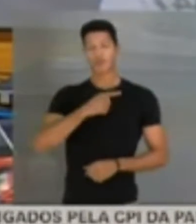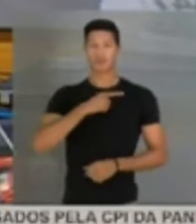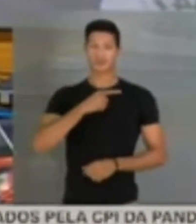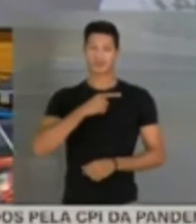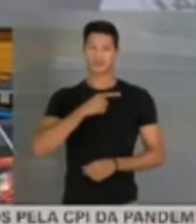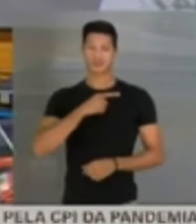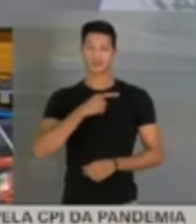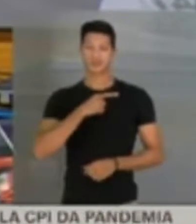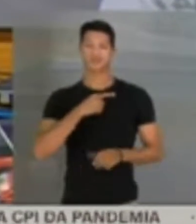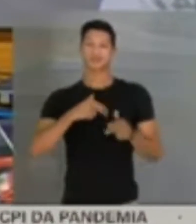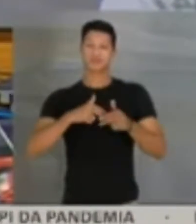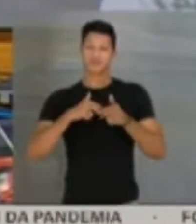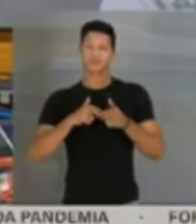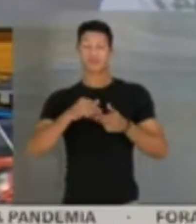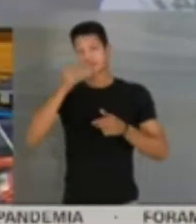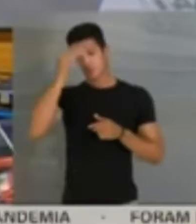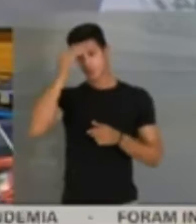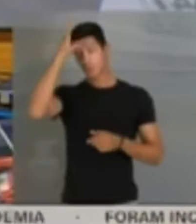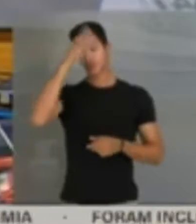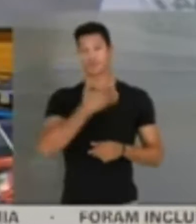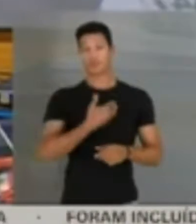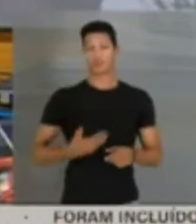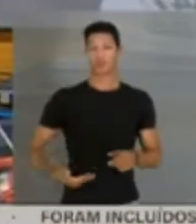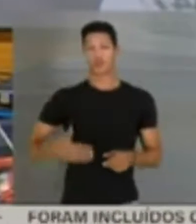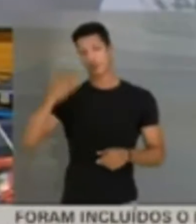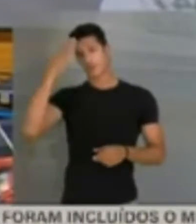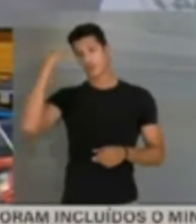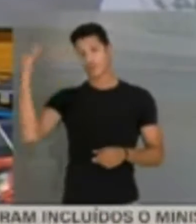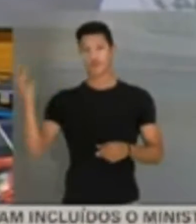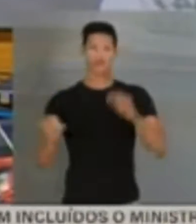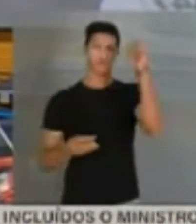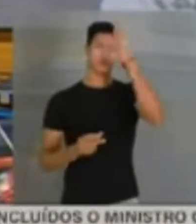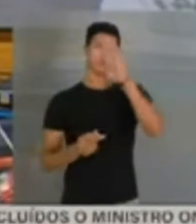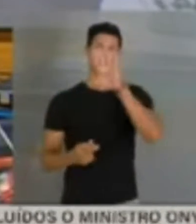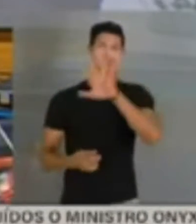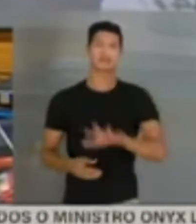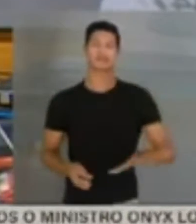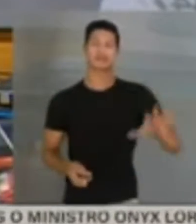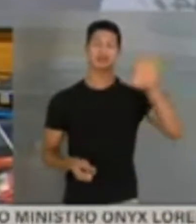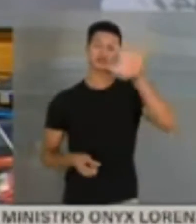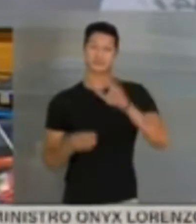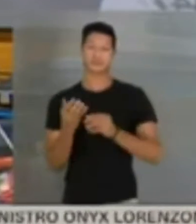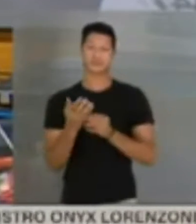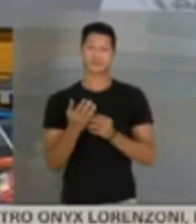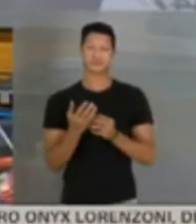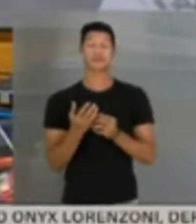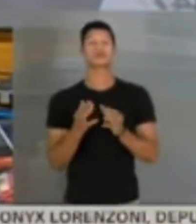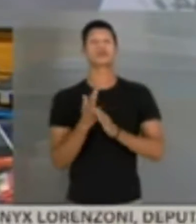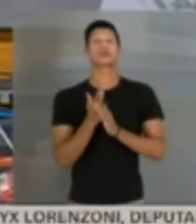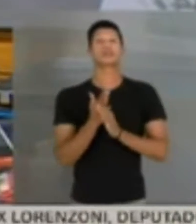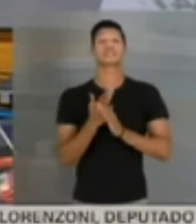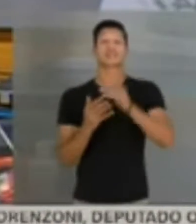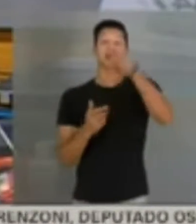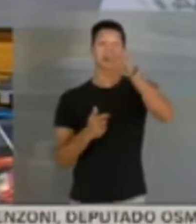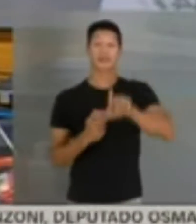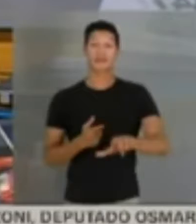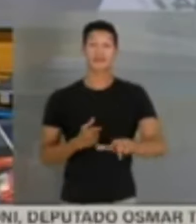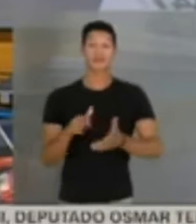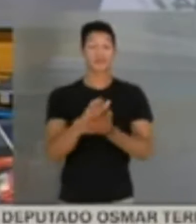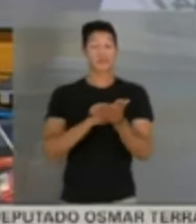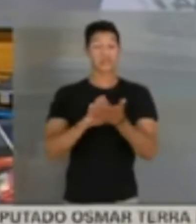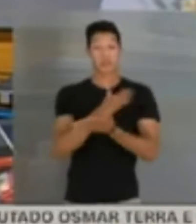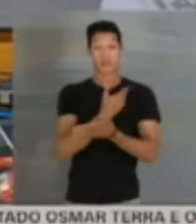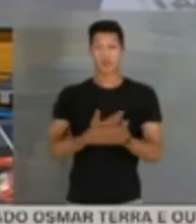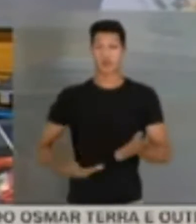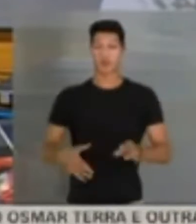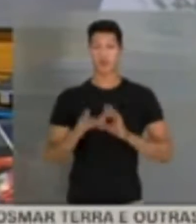evidenciado e de conhecimento público e notório do Brasil inteiro. E repito, nenhum